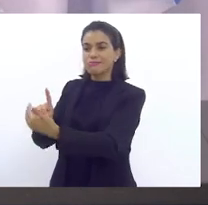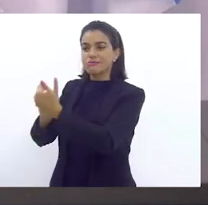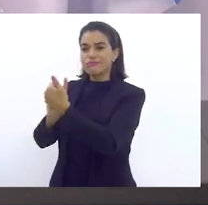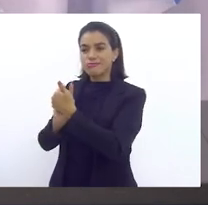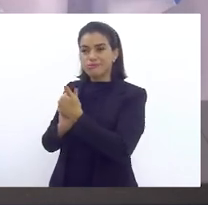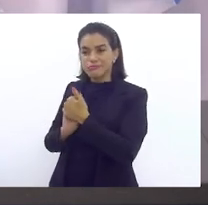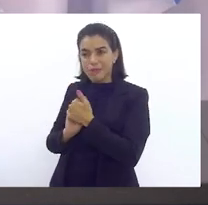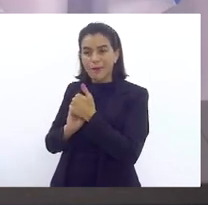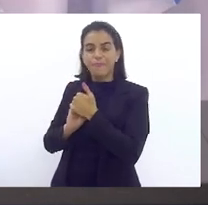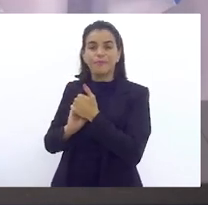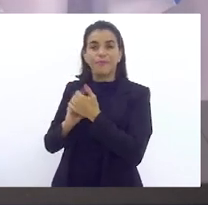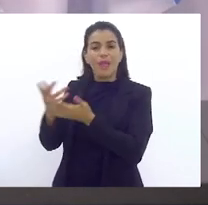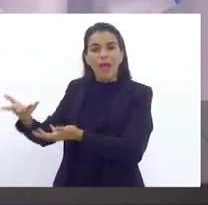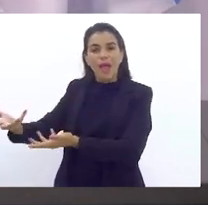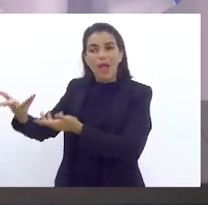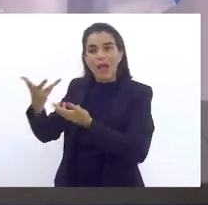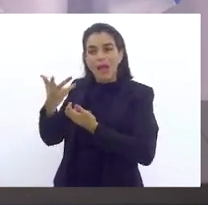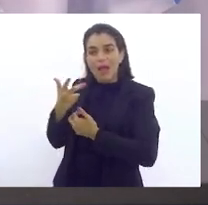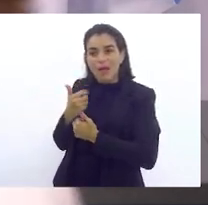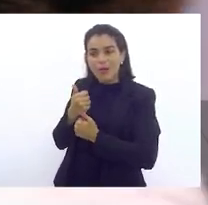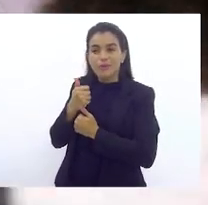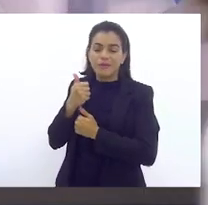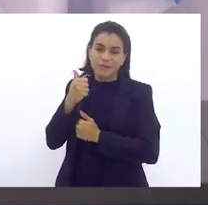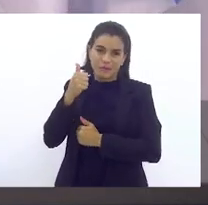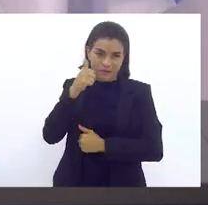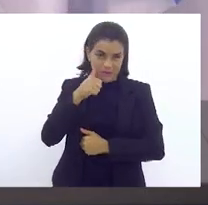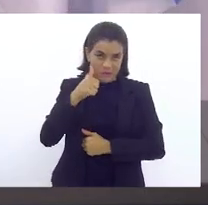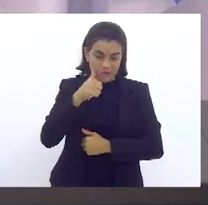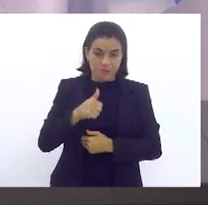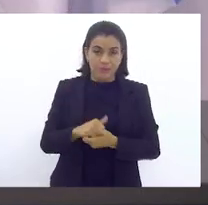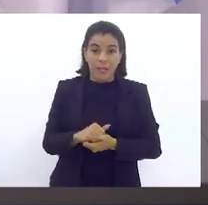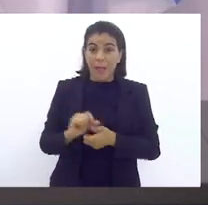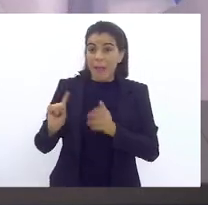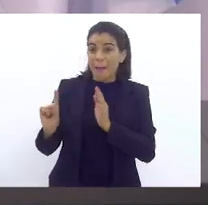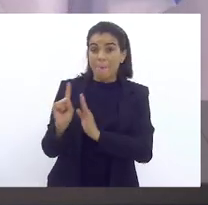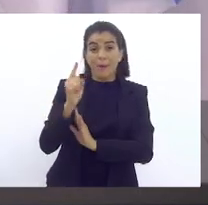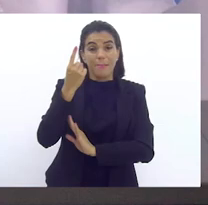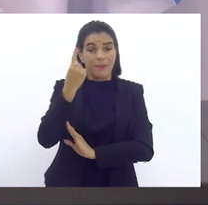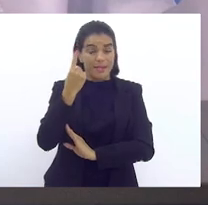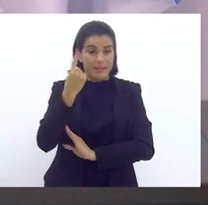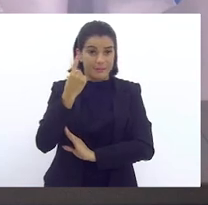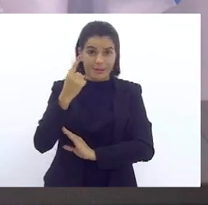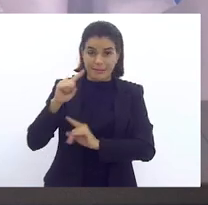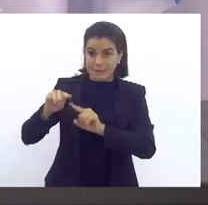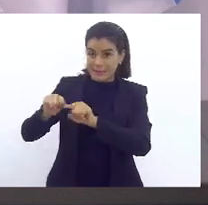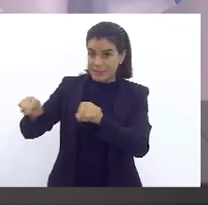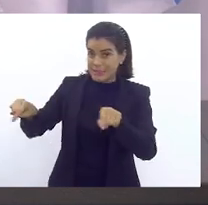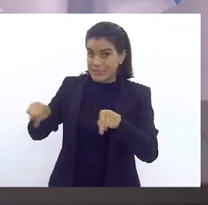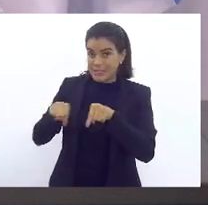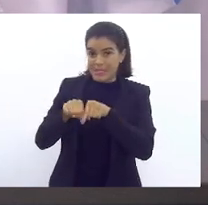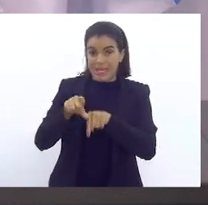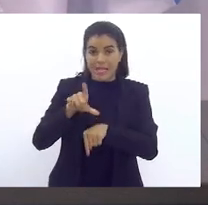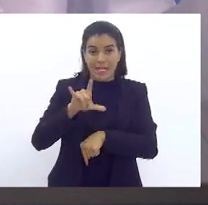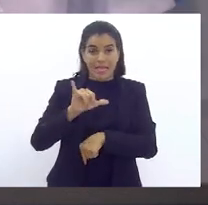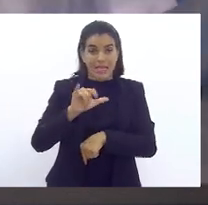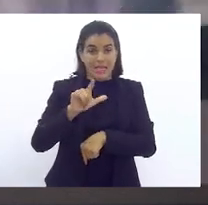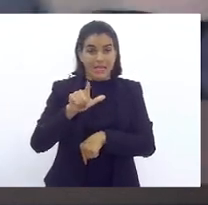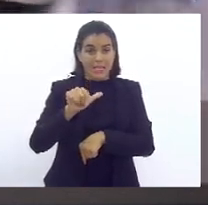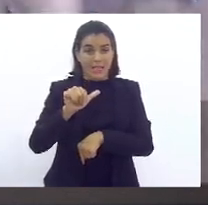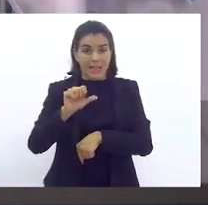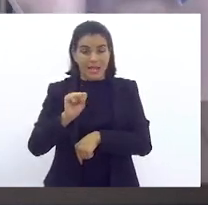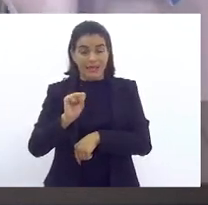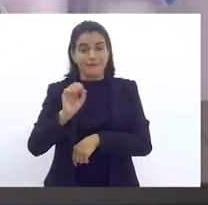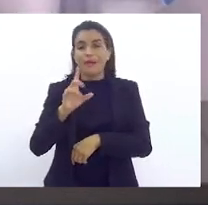na Assembleia Legislativa é a primeira eh salal lilá no âmbito do Brasil dentro de uma casa